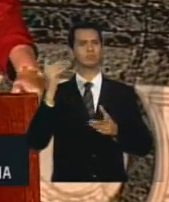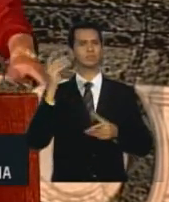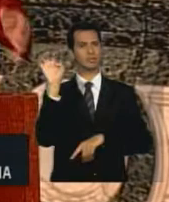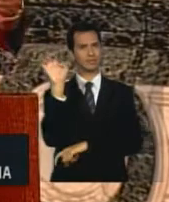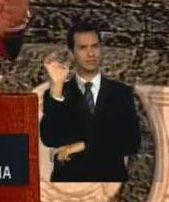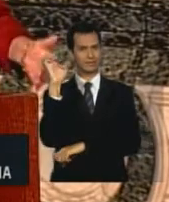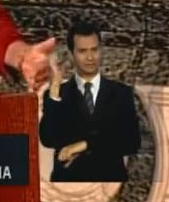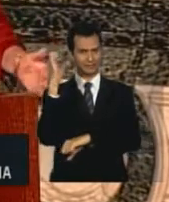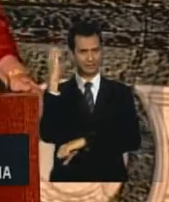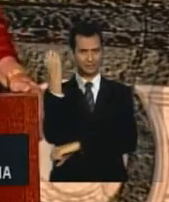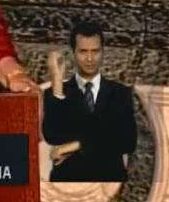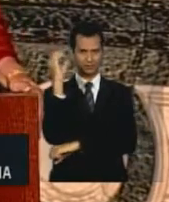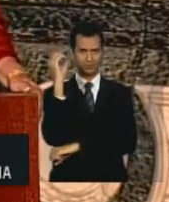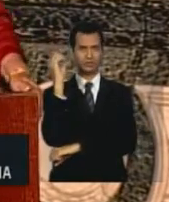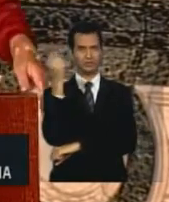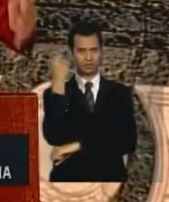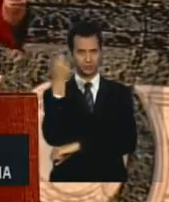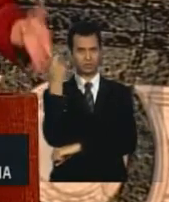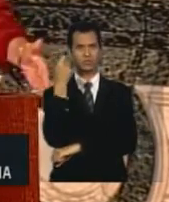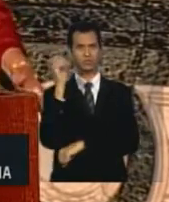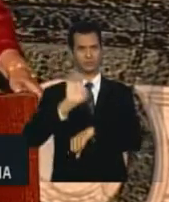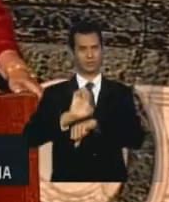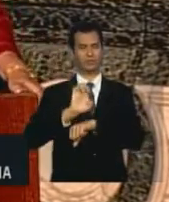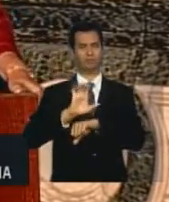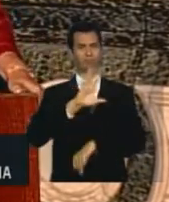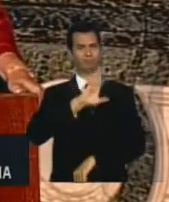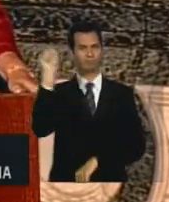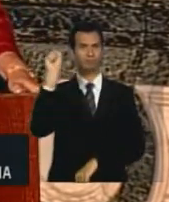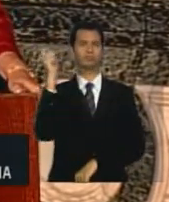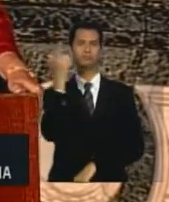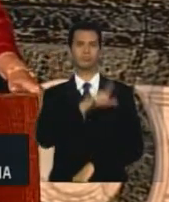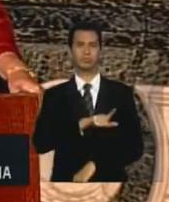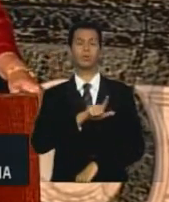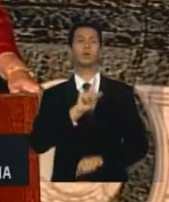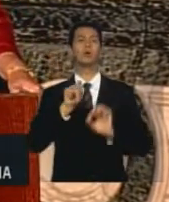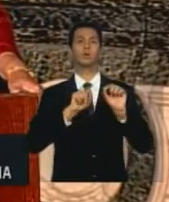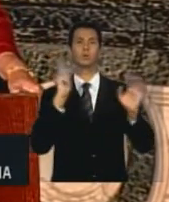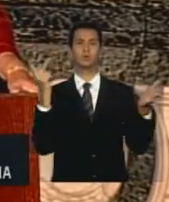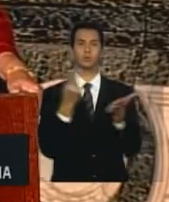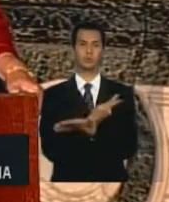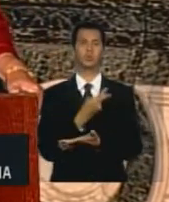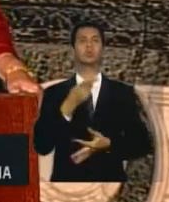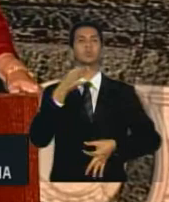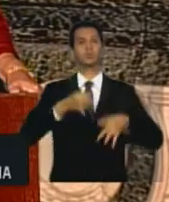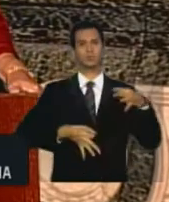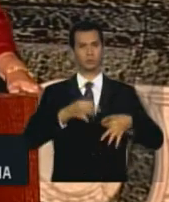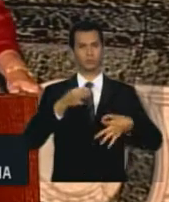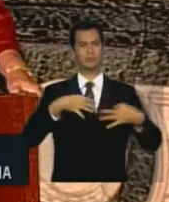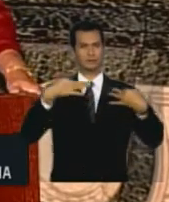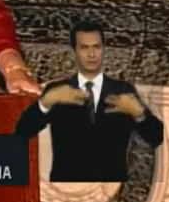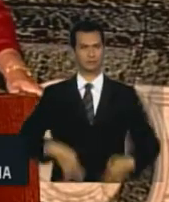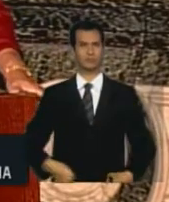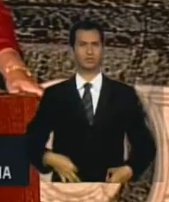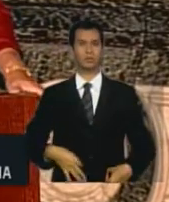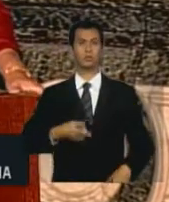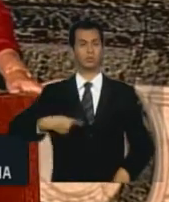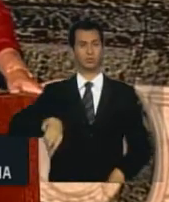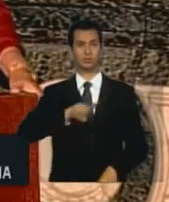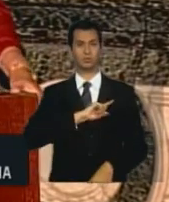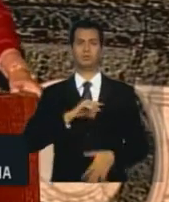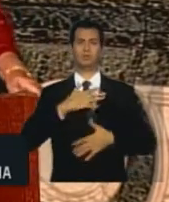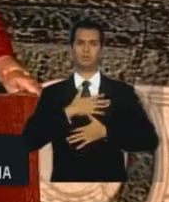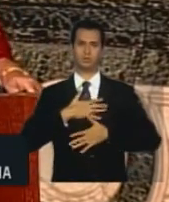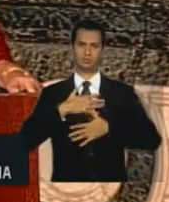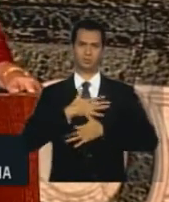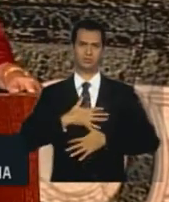justiça devia ser feita e foi feita. Eu queria dizer que foi feita e nós temos,